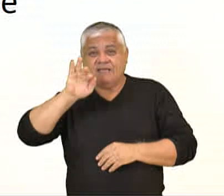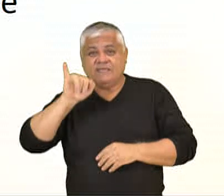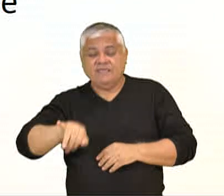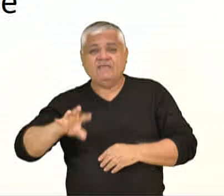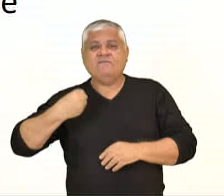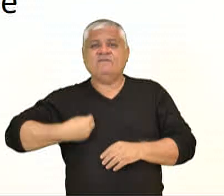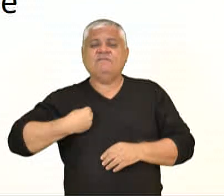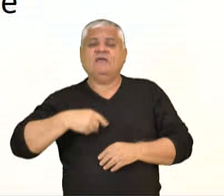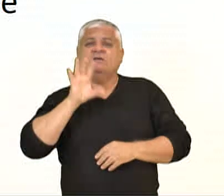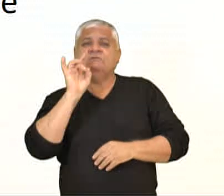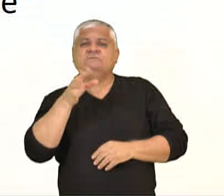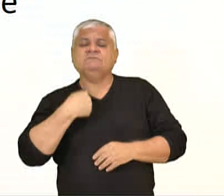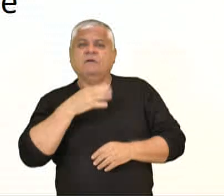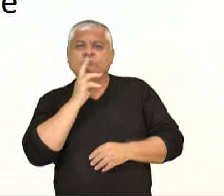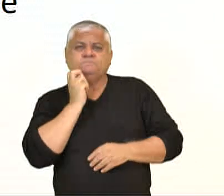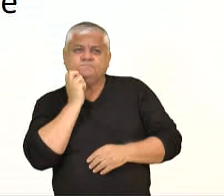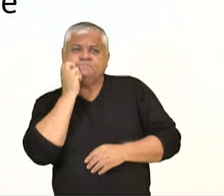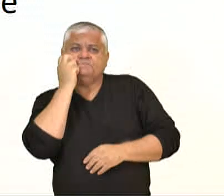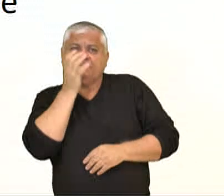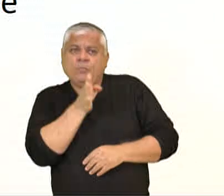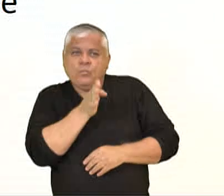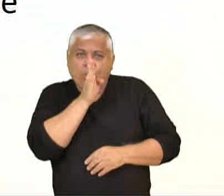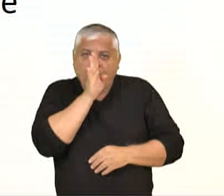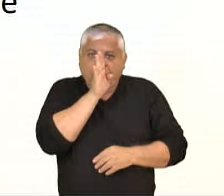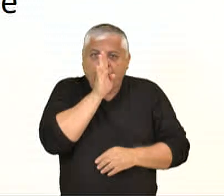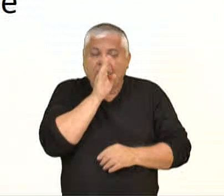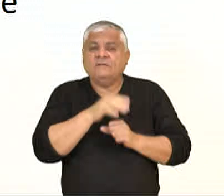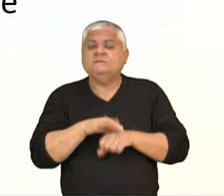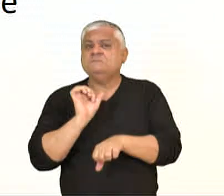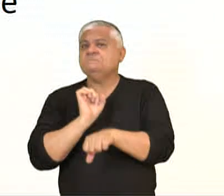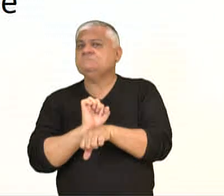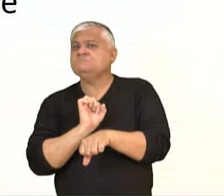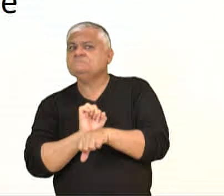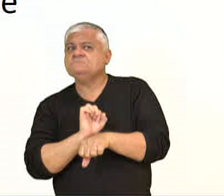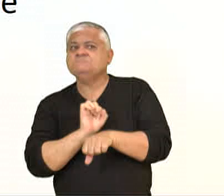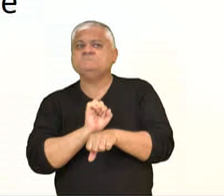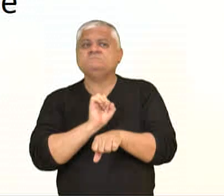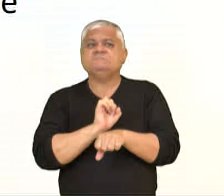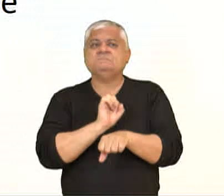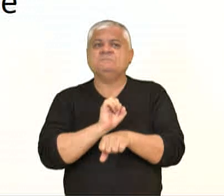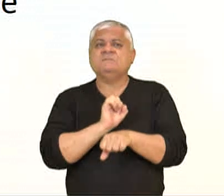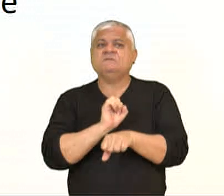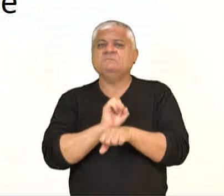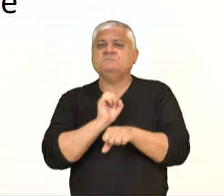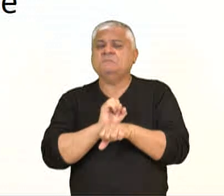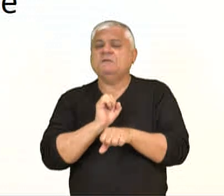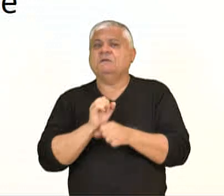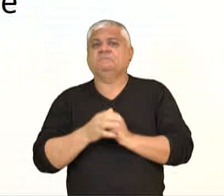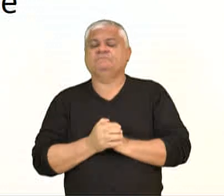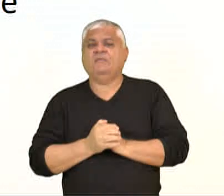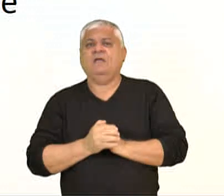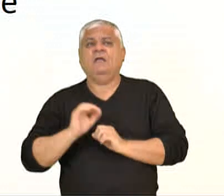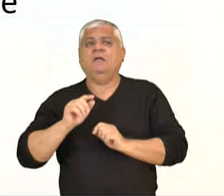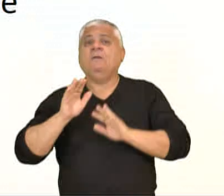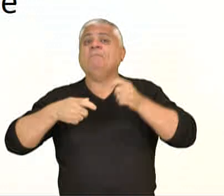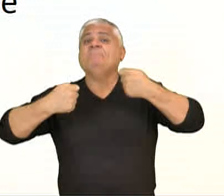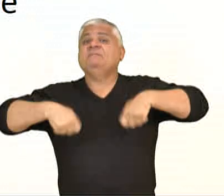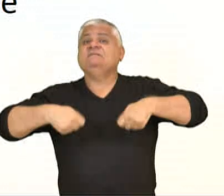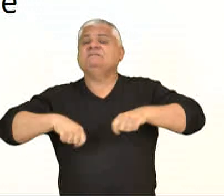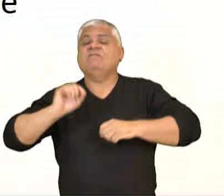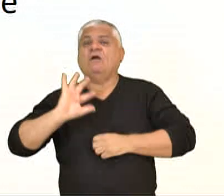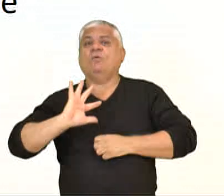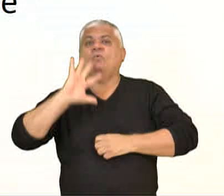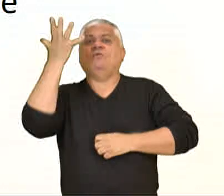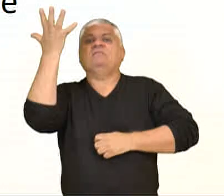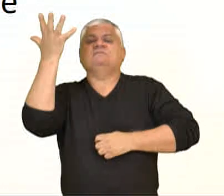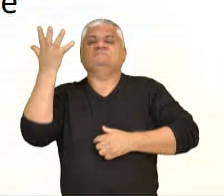só retraído minuciosamente. Esperar é reconhecer-se incompleto. Dependiam eles de